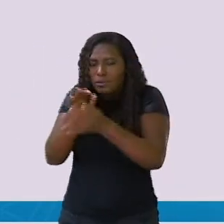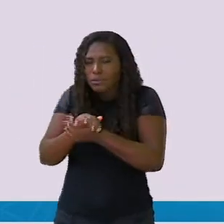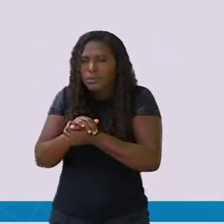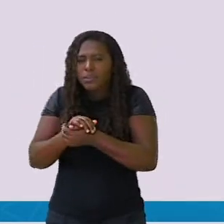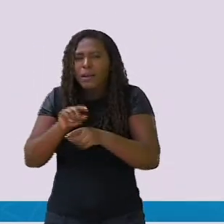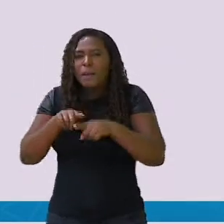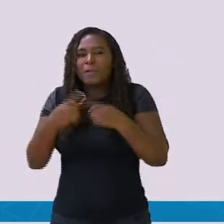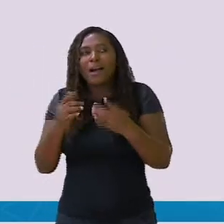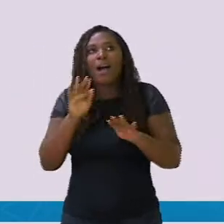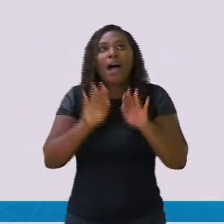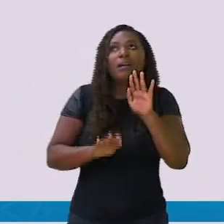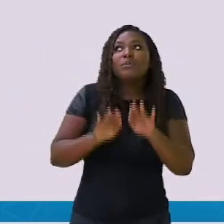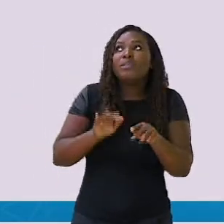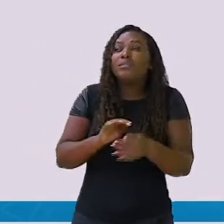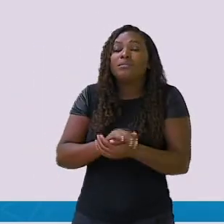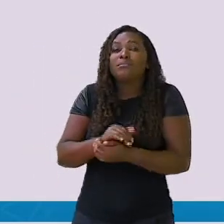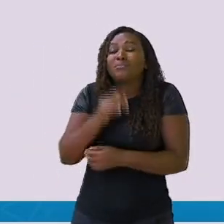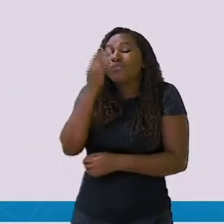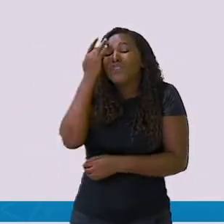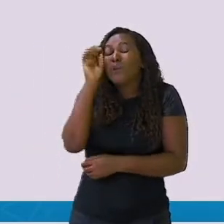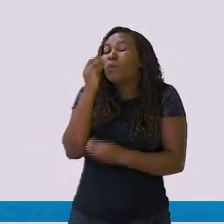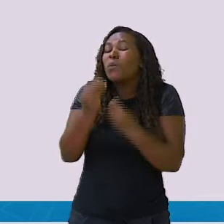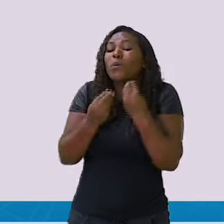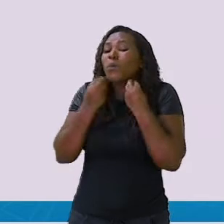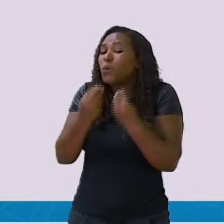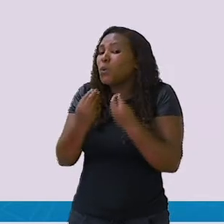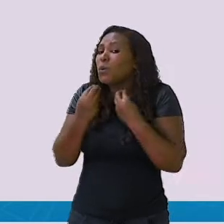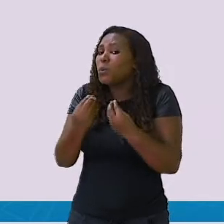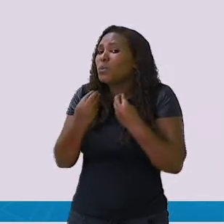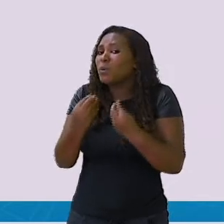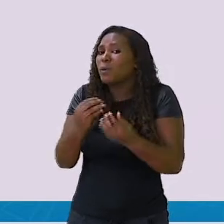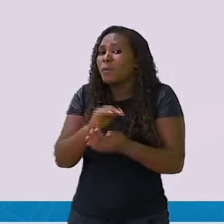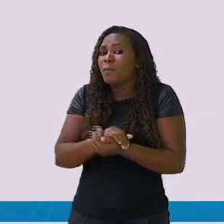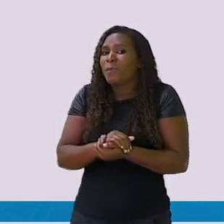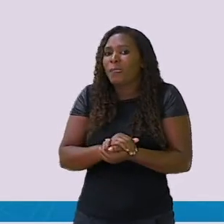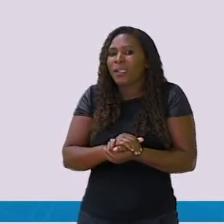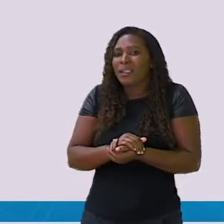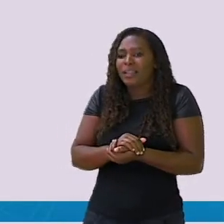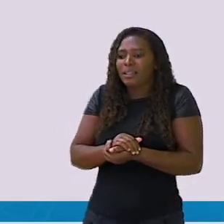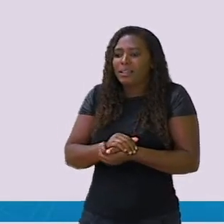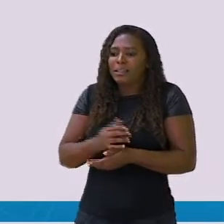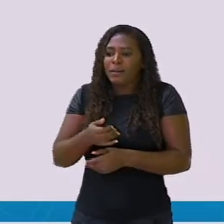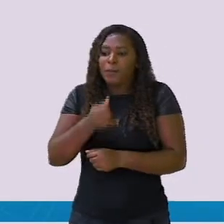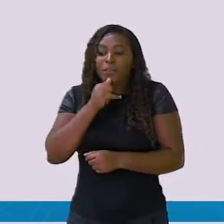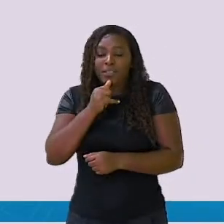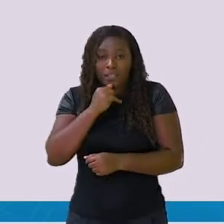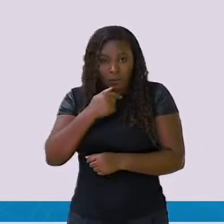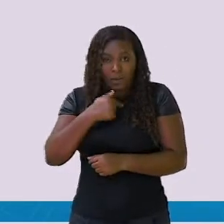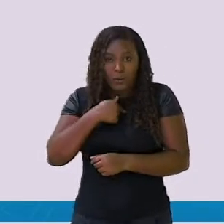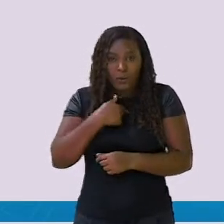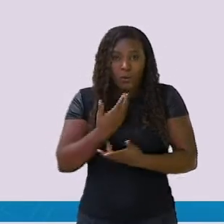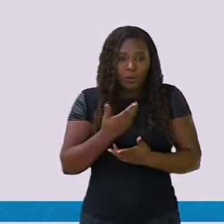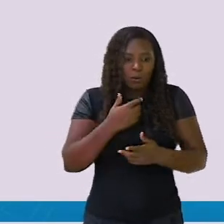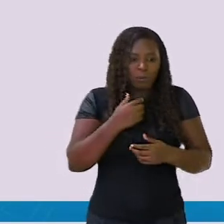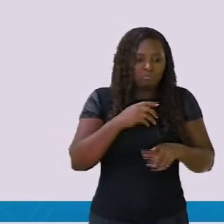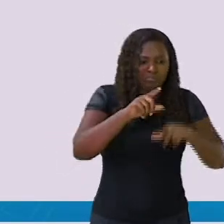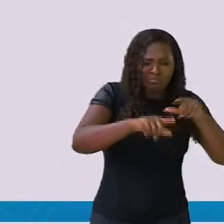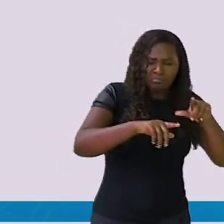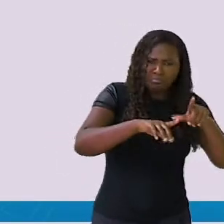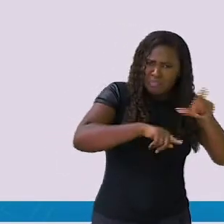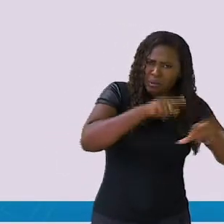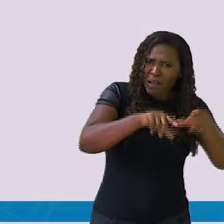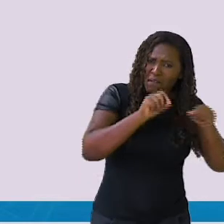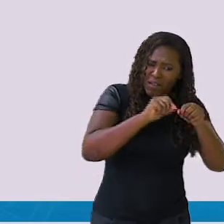eu não sei como, né? Eu estou aqui fazendo alguma coisa da casa, mas eu estou pensando em alguma atividade da escola que a